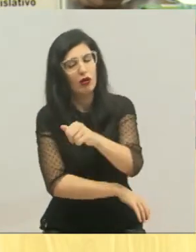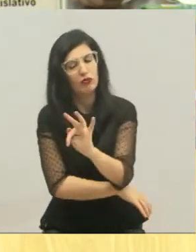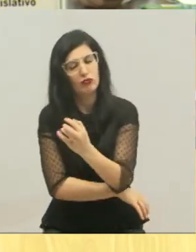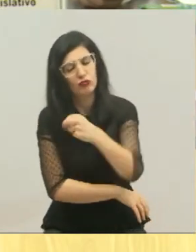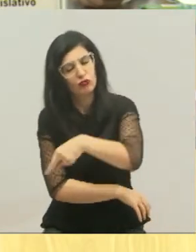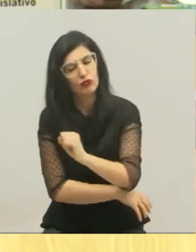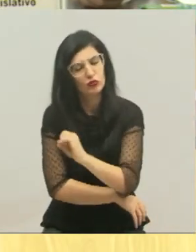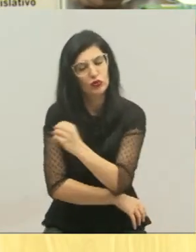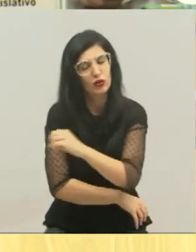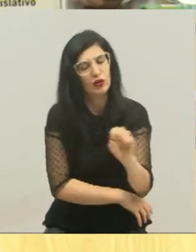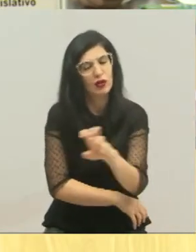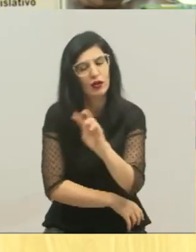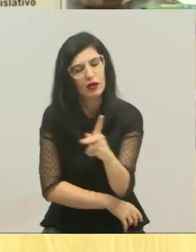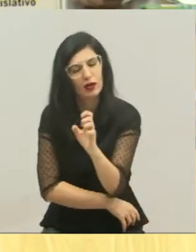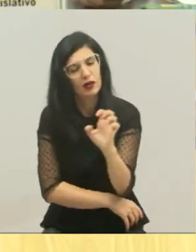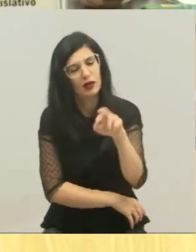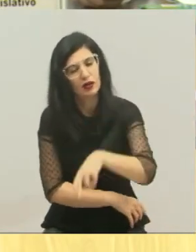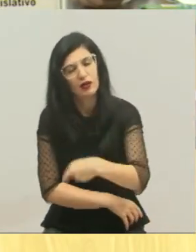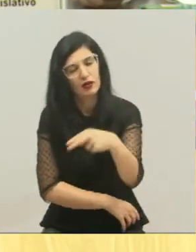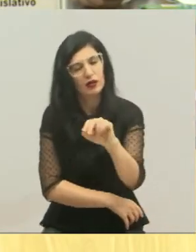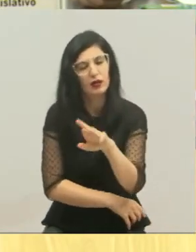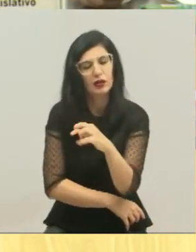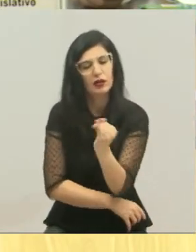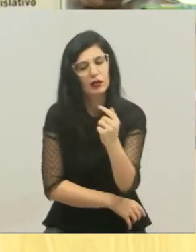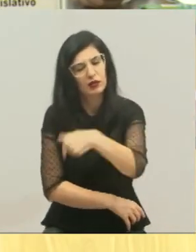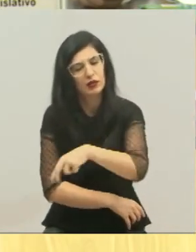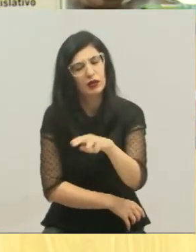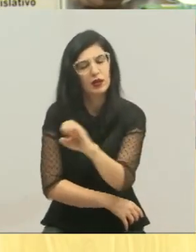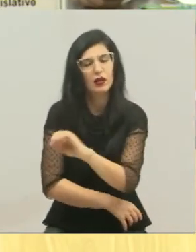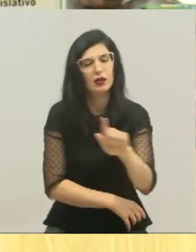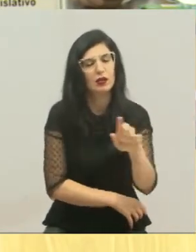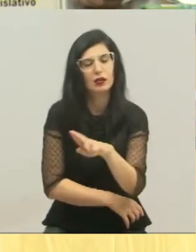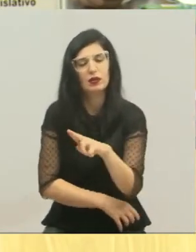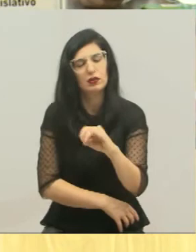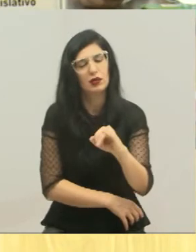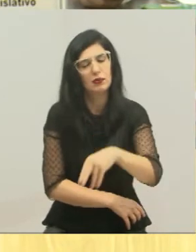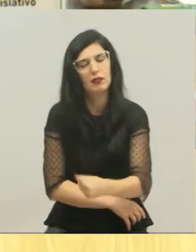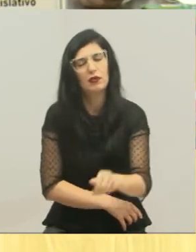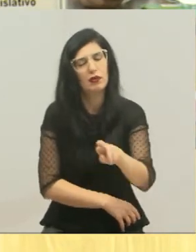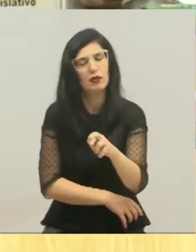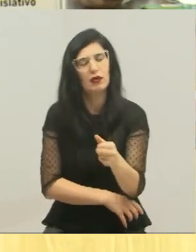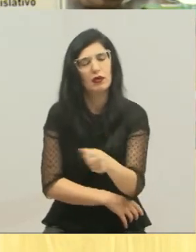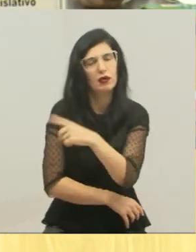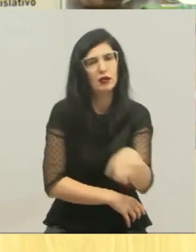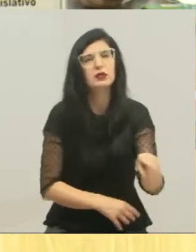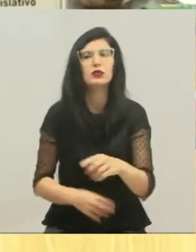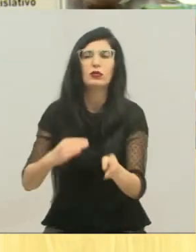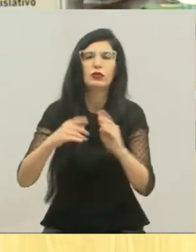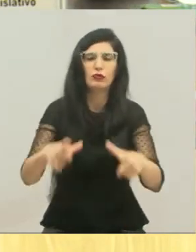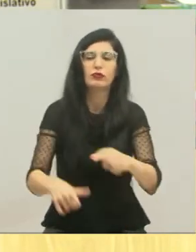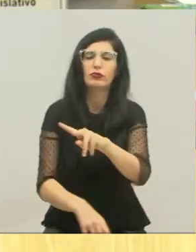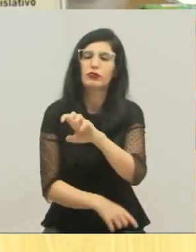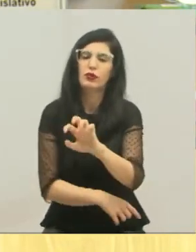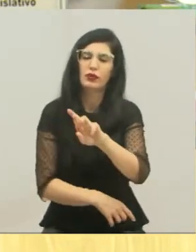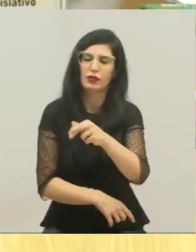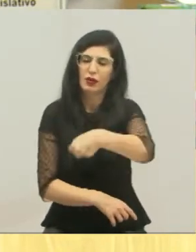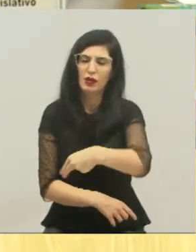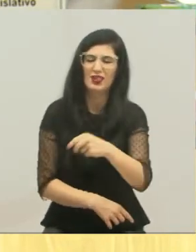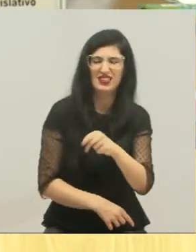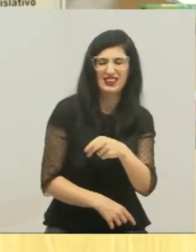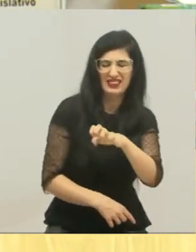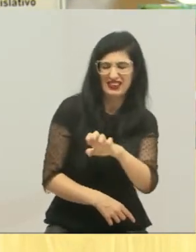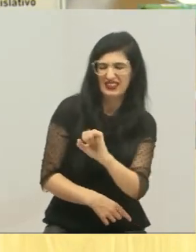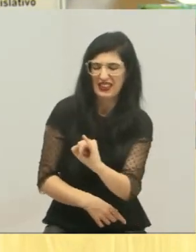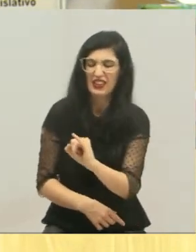Costa Guimarães, no bairro Veraneio Jal, quando constatamos a falta de tubulação ou galeria para escoamento